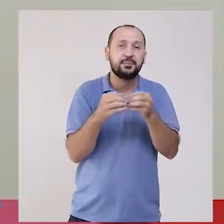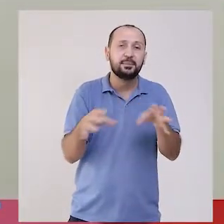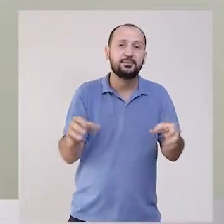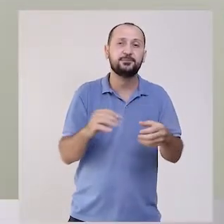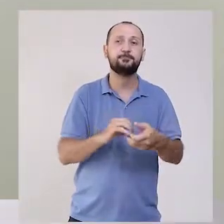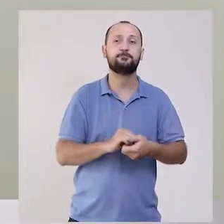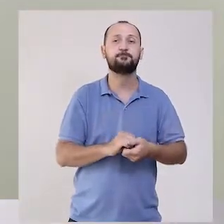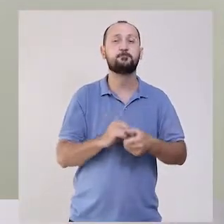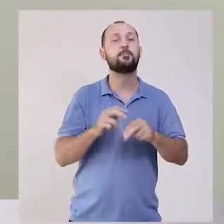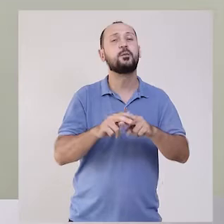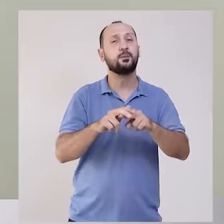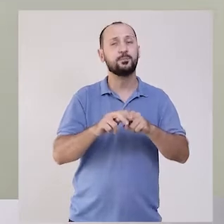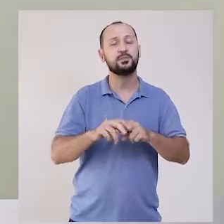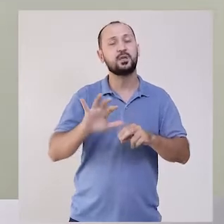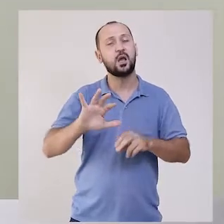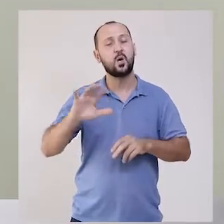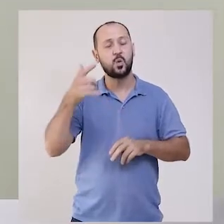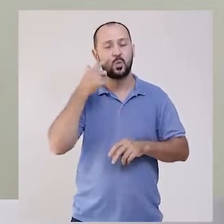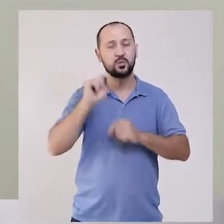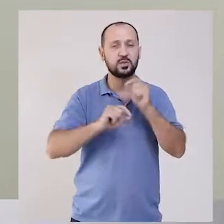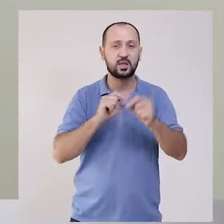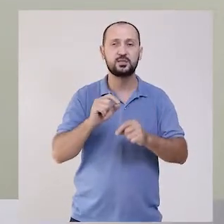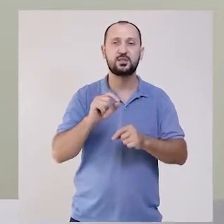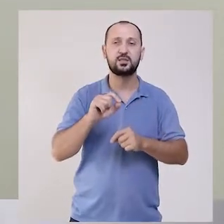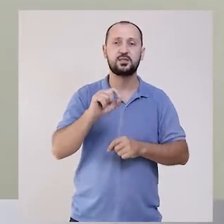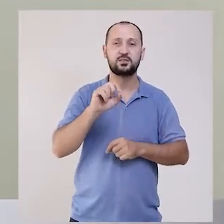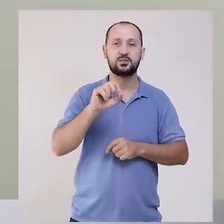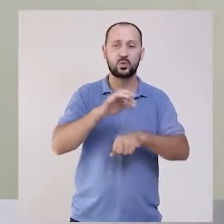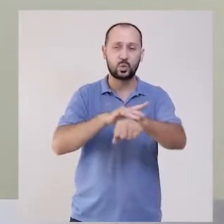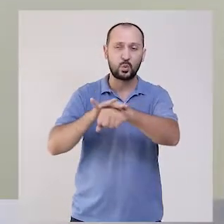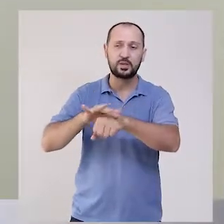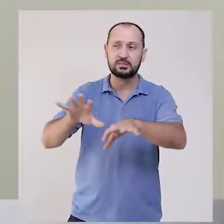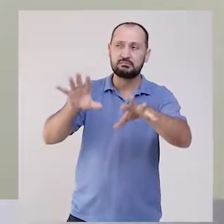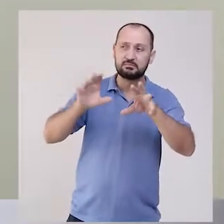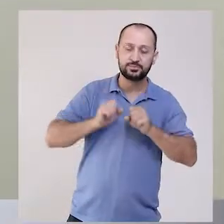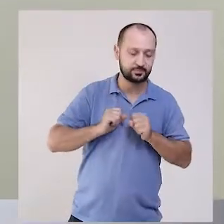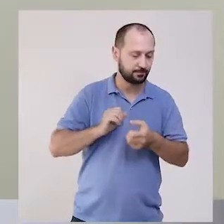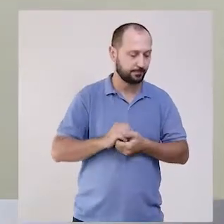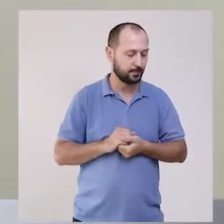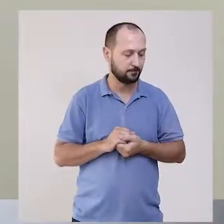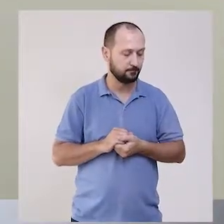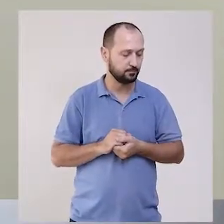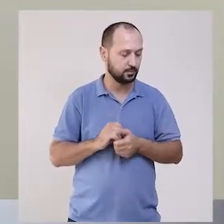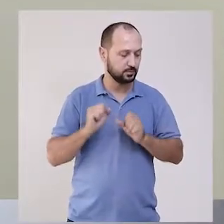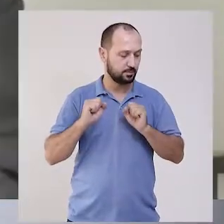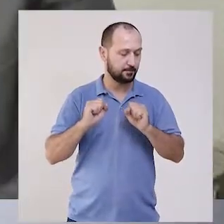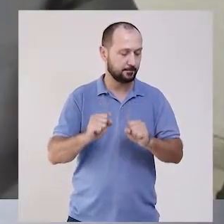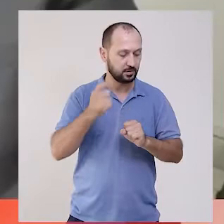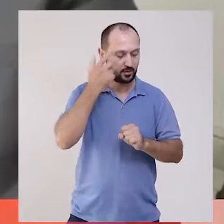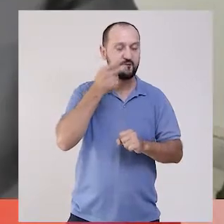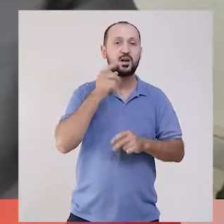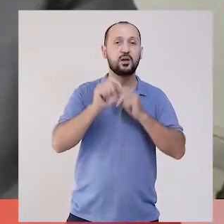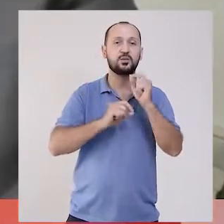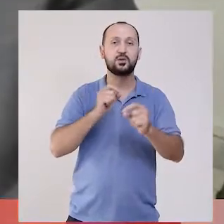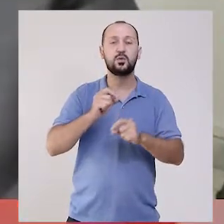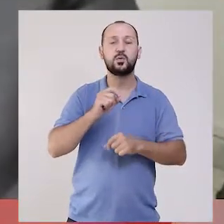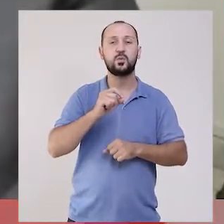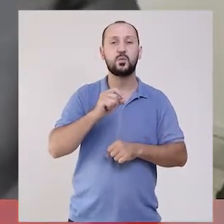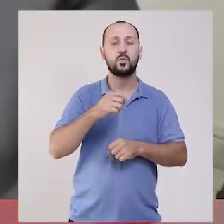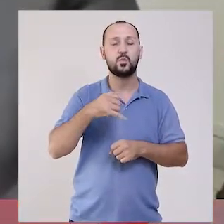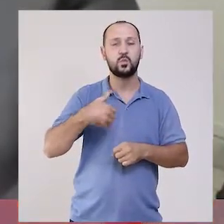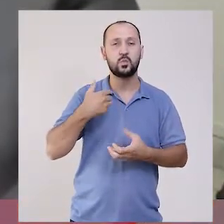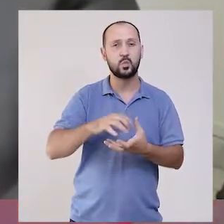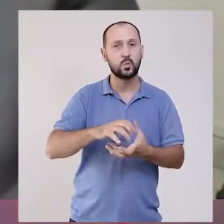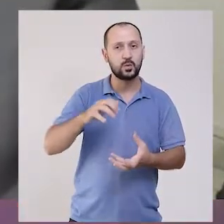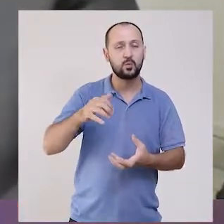comprometida no idoso. Por isso que ele é mais sujeito a essas infecções. Então, a gente pode até dizer que um